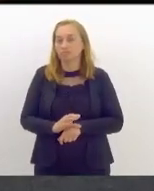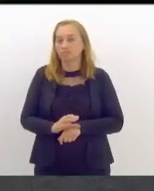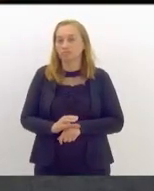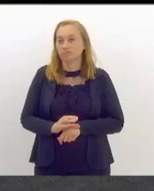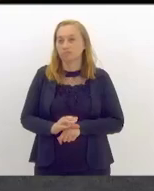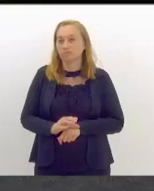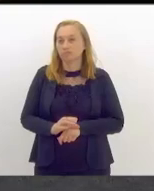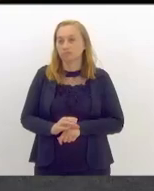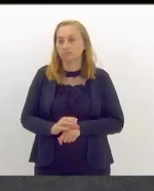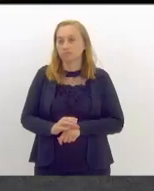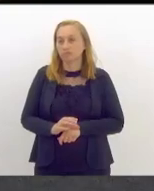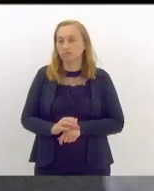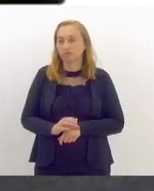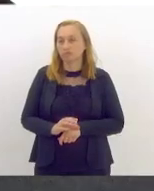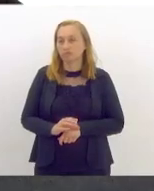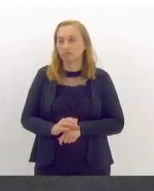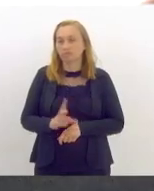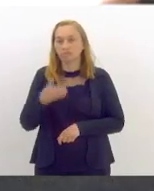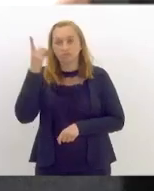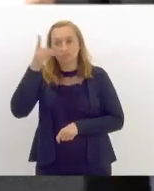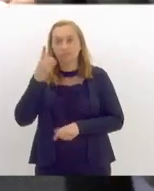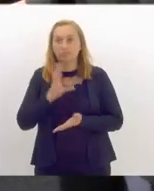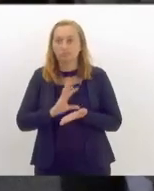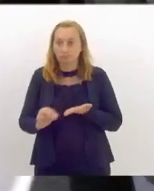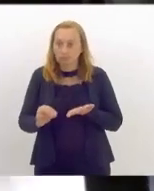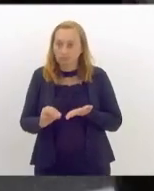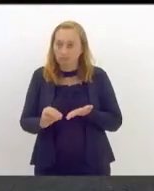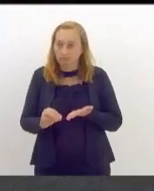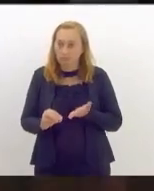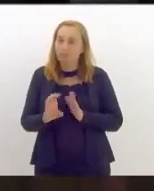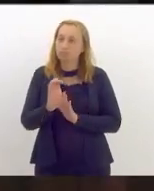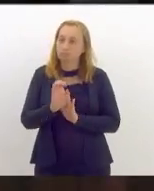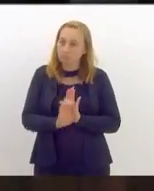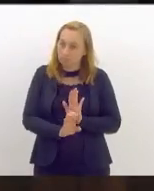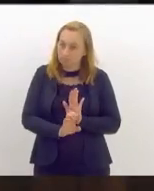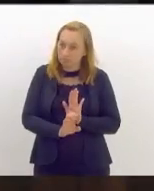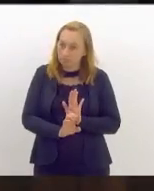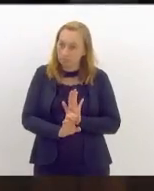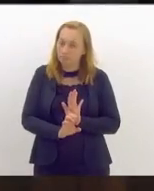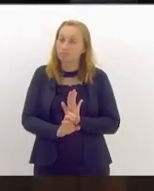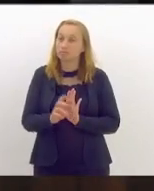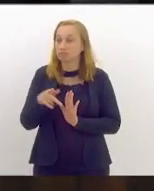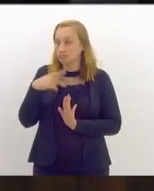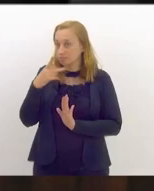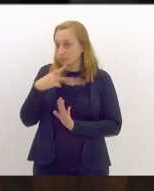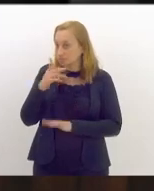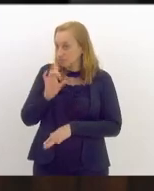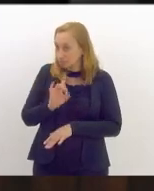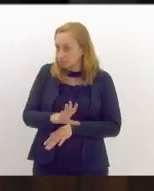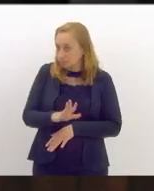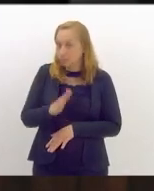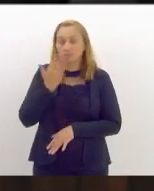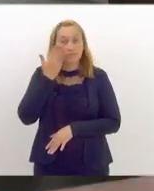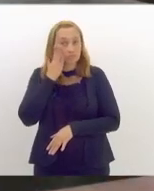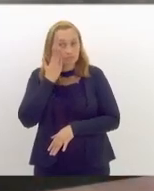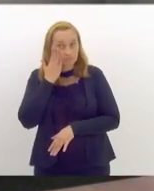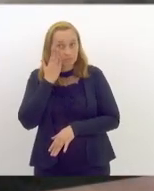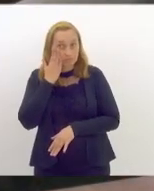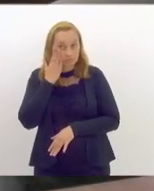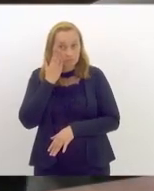tá aqui Deputado pelo menos na pauta das emendas eu estou apenas ponderando eu entendi